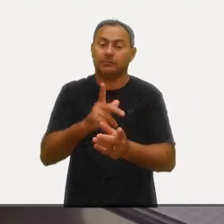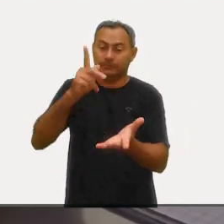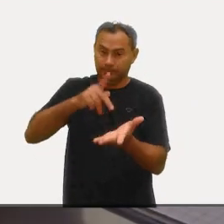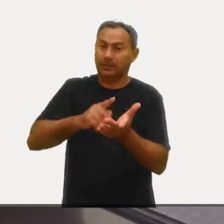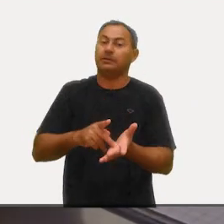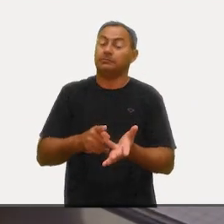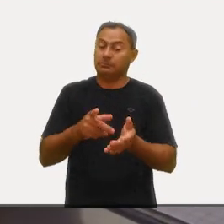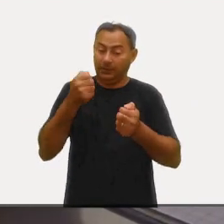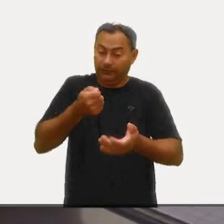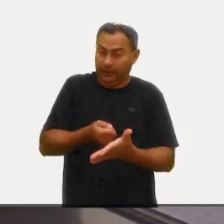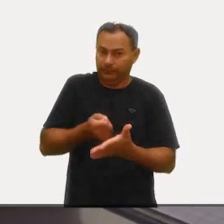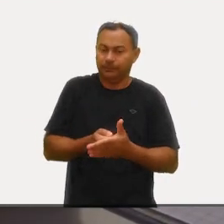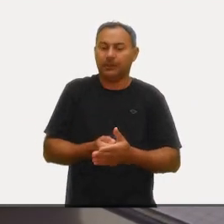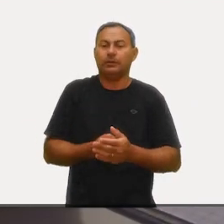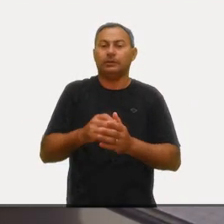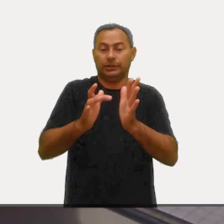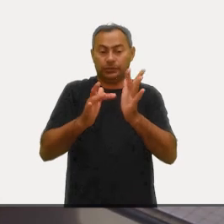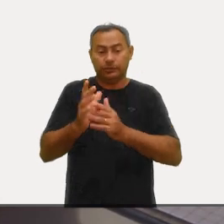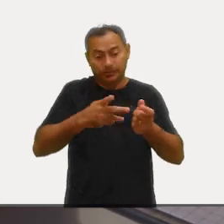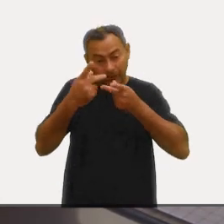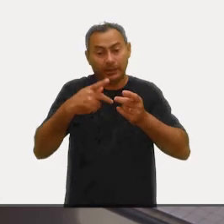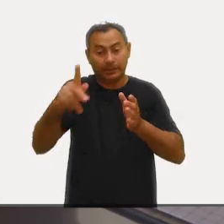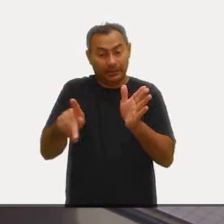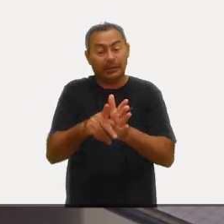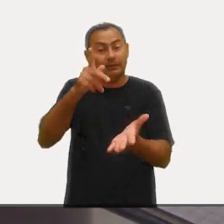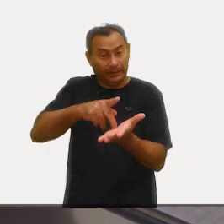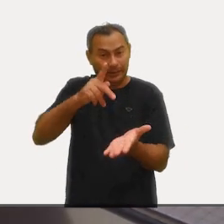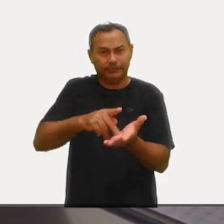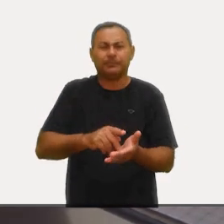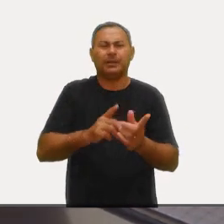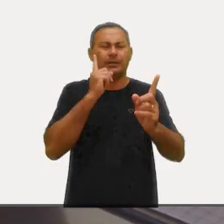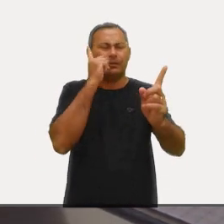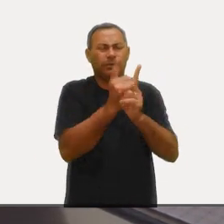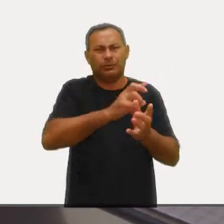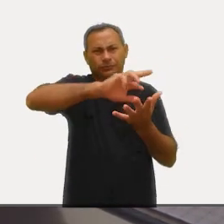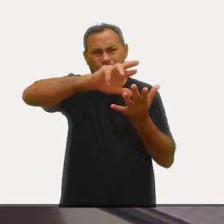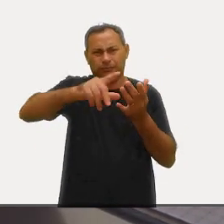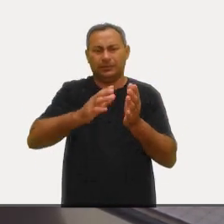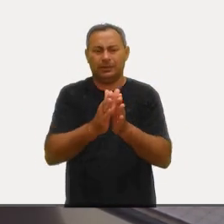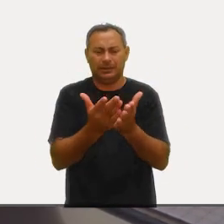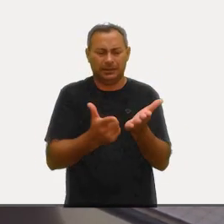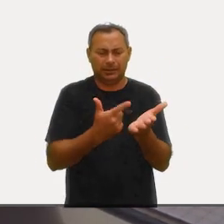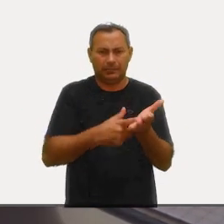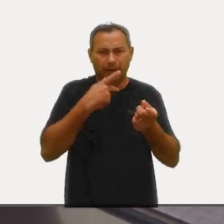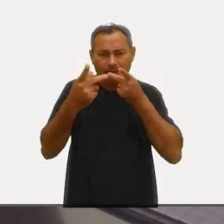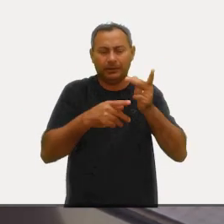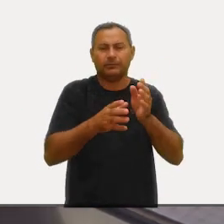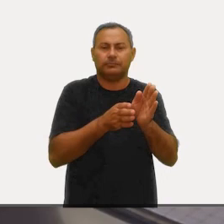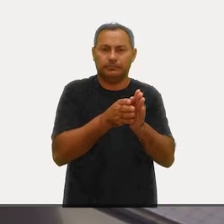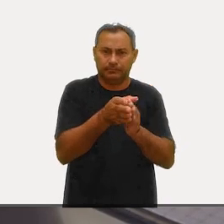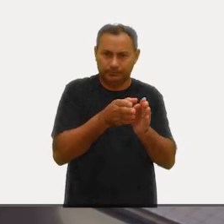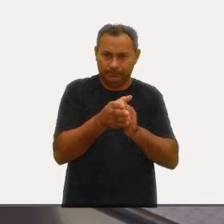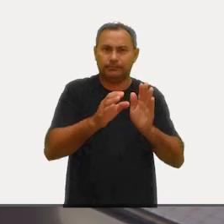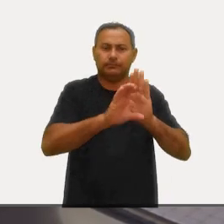verdadeira. Seus seguidores deveriam ser verdadeiros. Encontramos várias referências